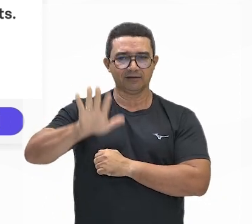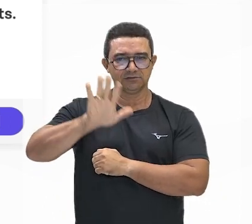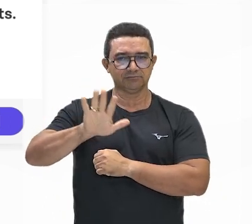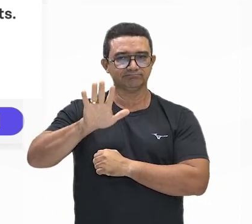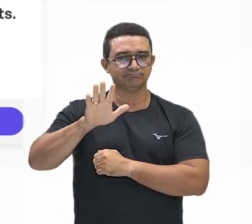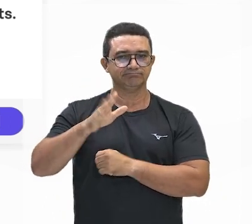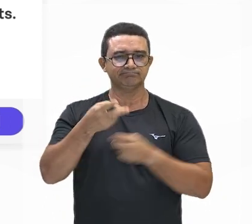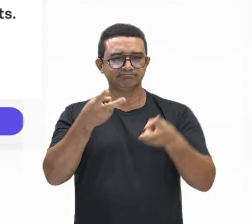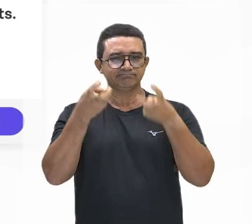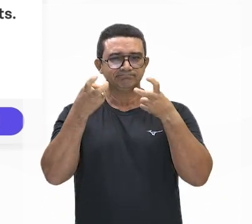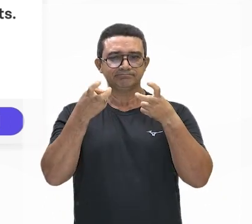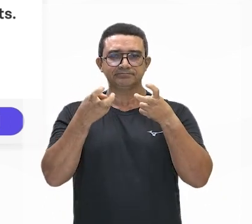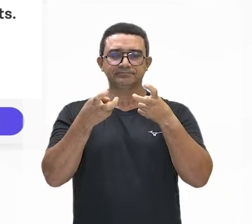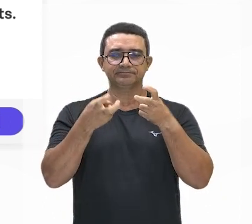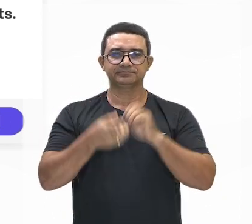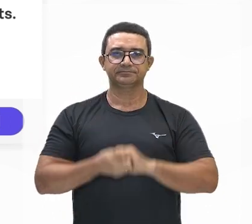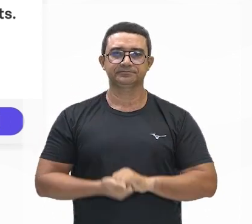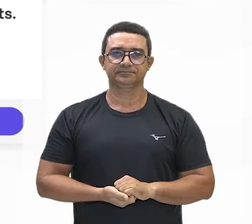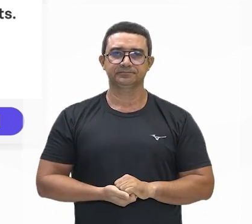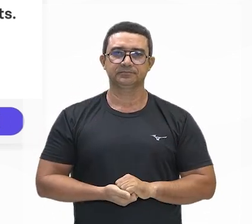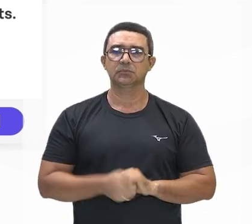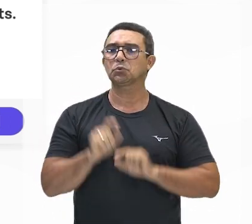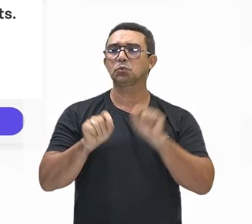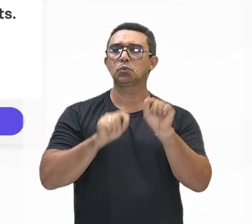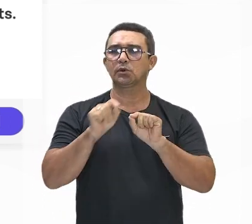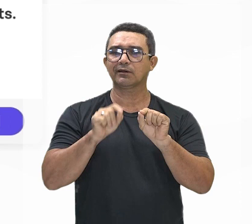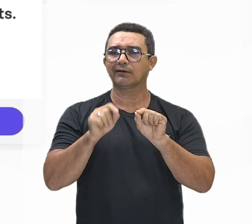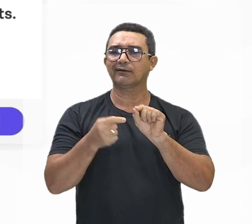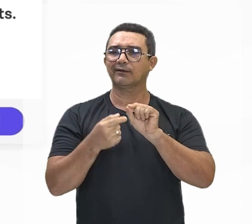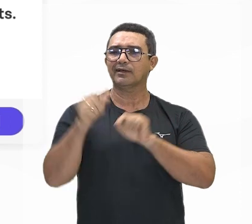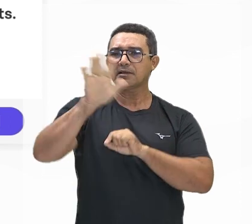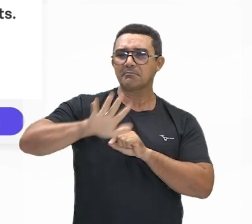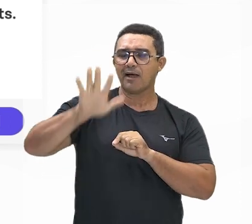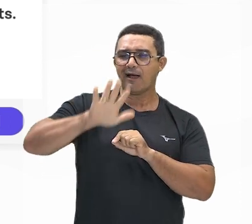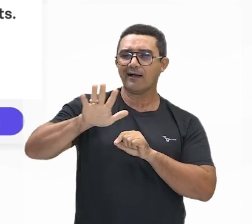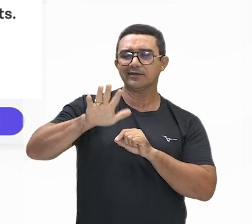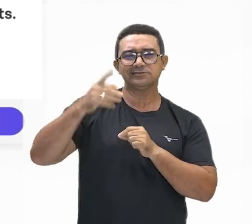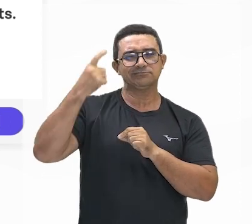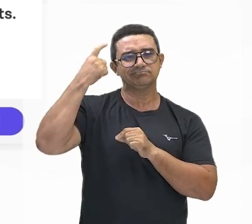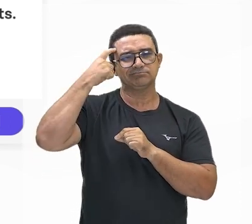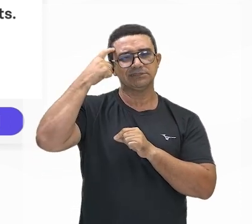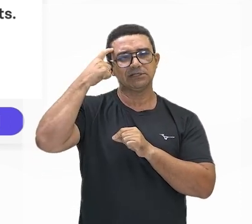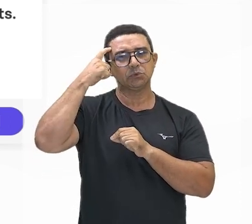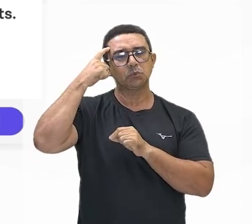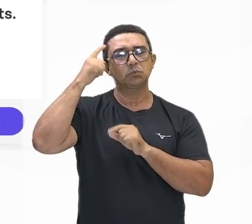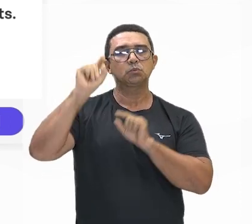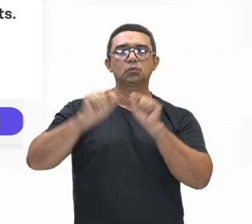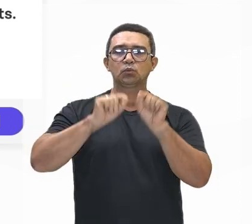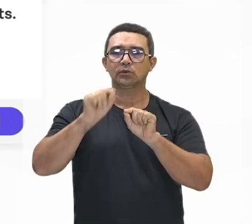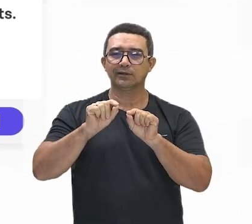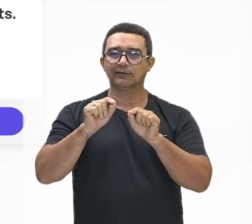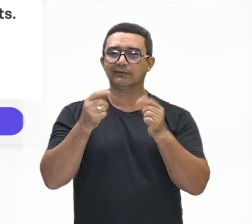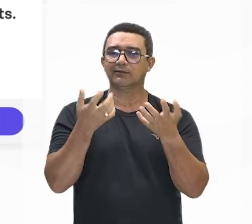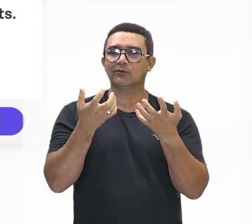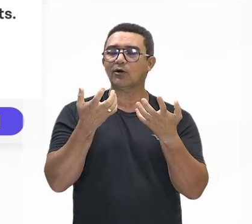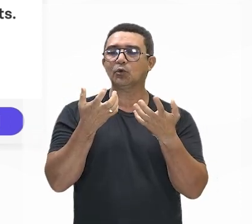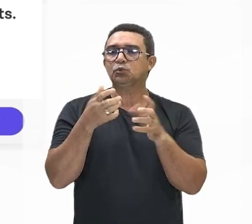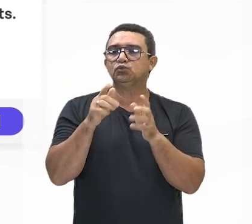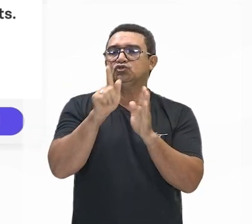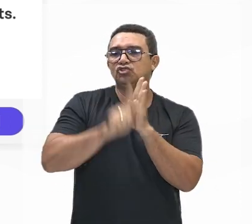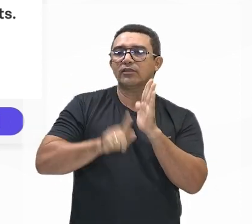E pensem aí no que ela está refletindo, qual é o gênero